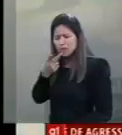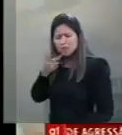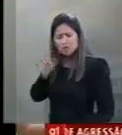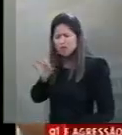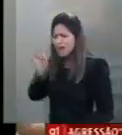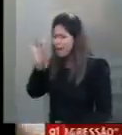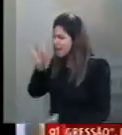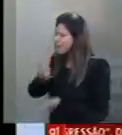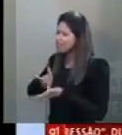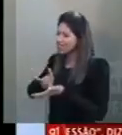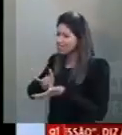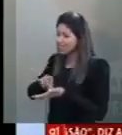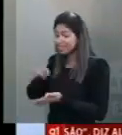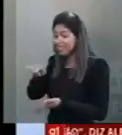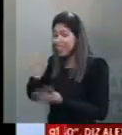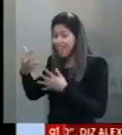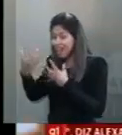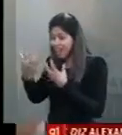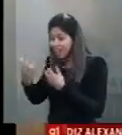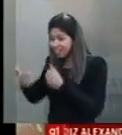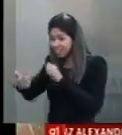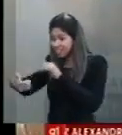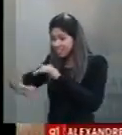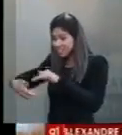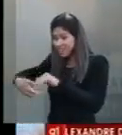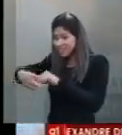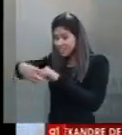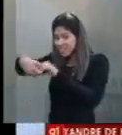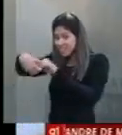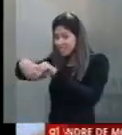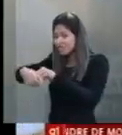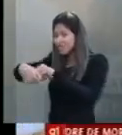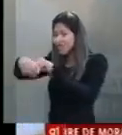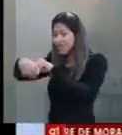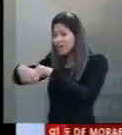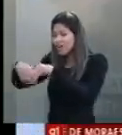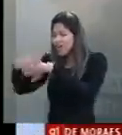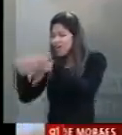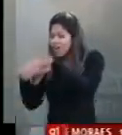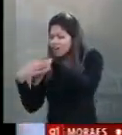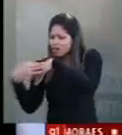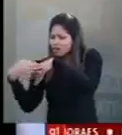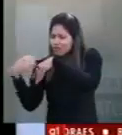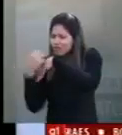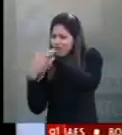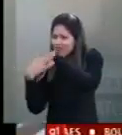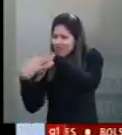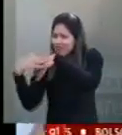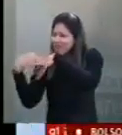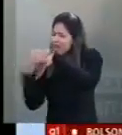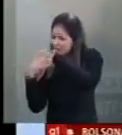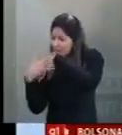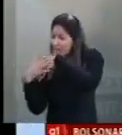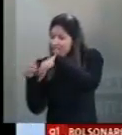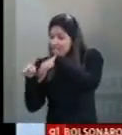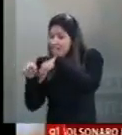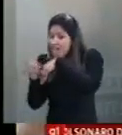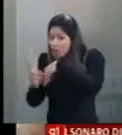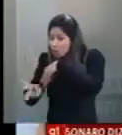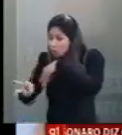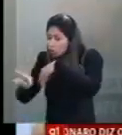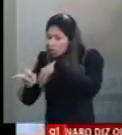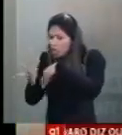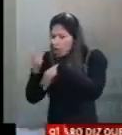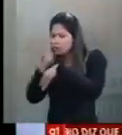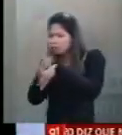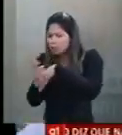foi que ela aceitou me dar a mão. E aí eu fiquei acarinhando a mão dela, segurei a mão dela, ela continuava chorando. Depois